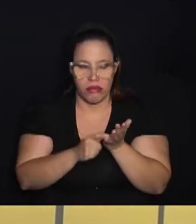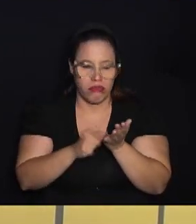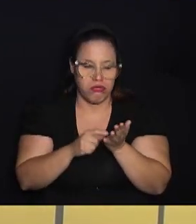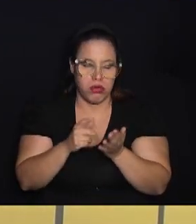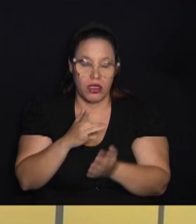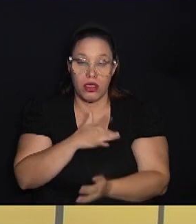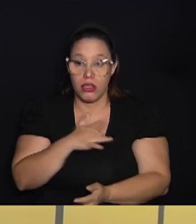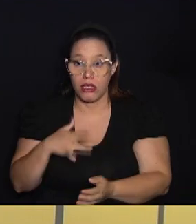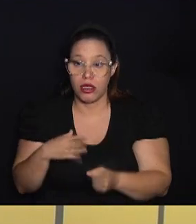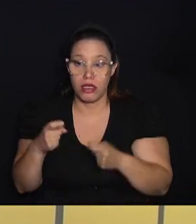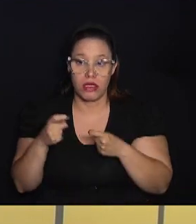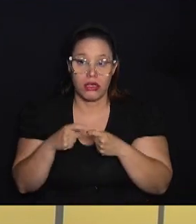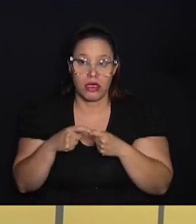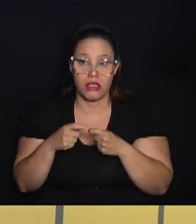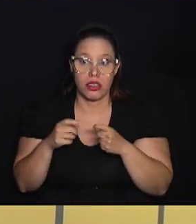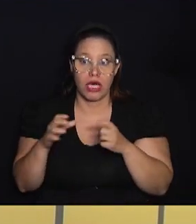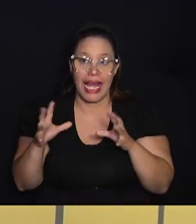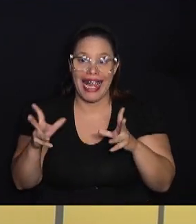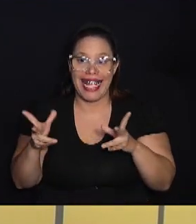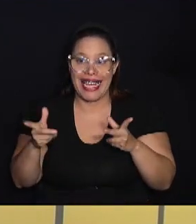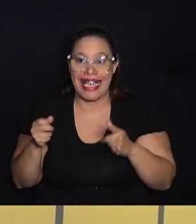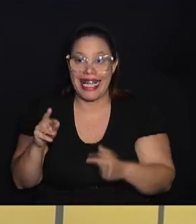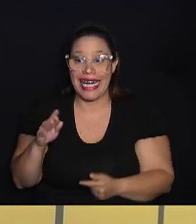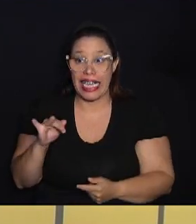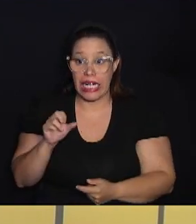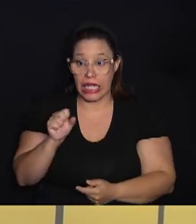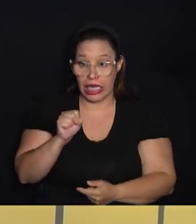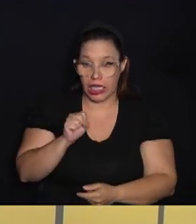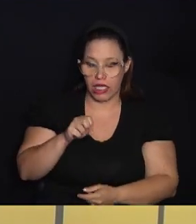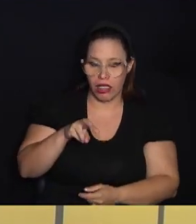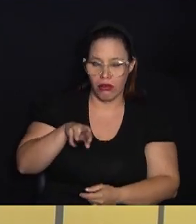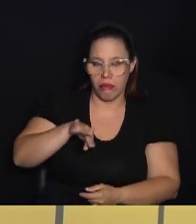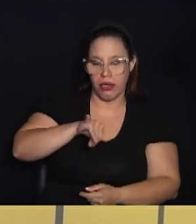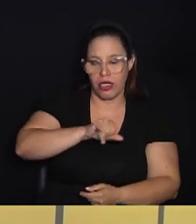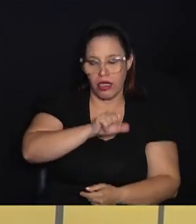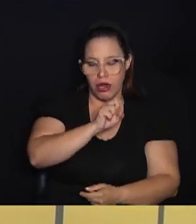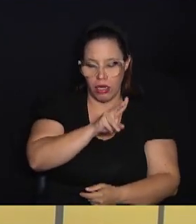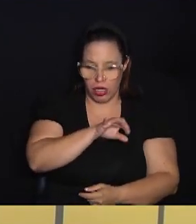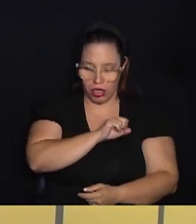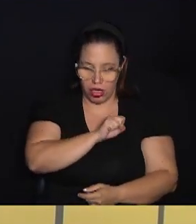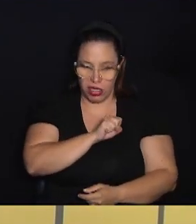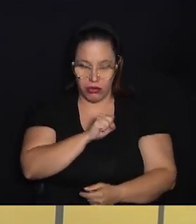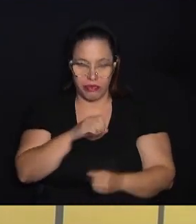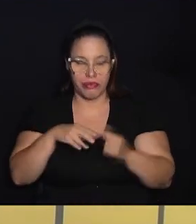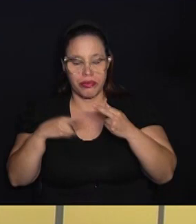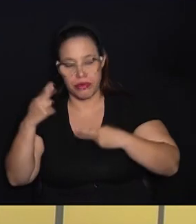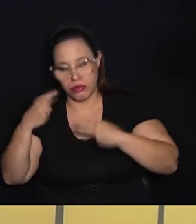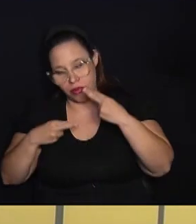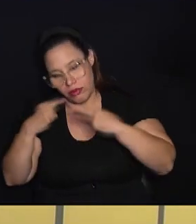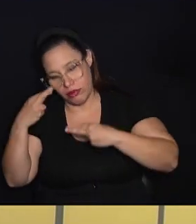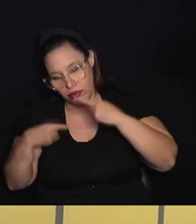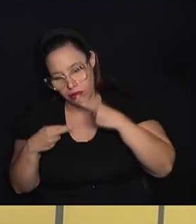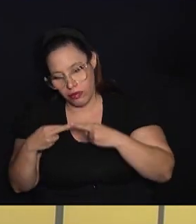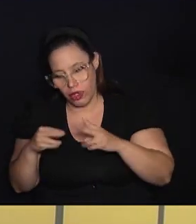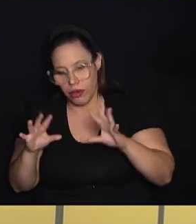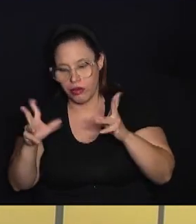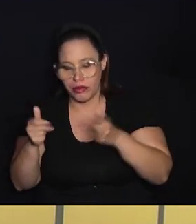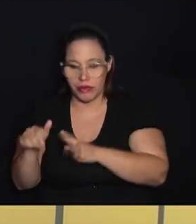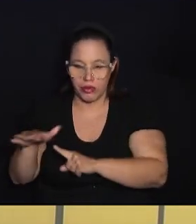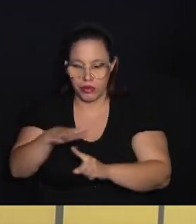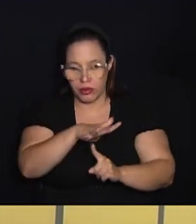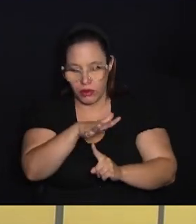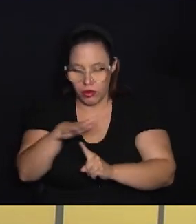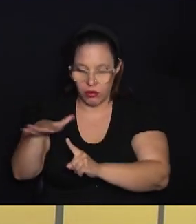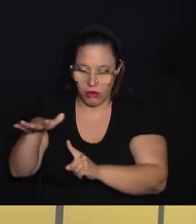que agora as crises ambientais falam bastante dessa saúde do quanto se relaciona a nossa saúde pessoal com o meio ambiente com a